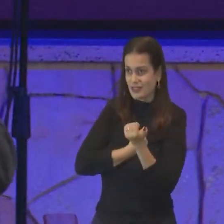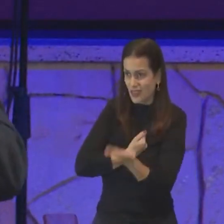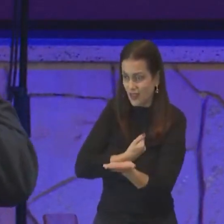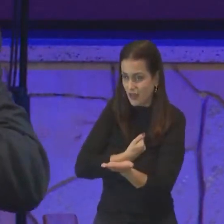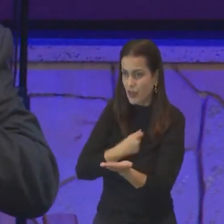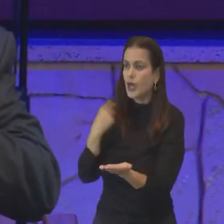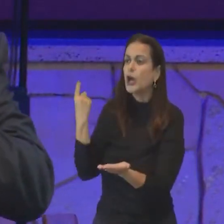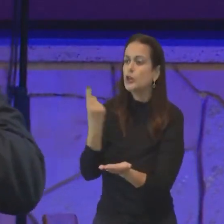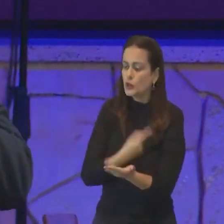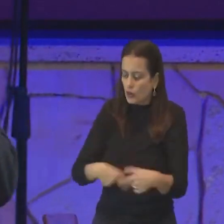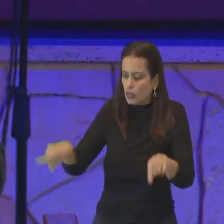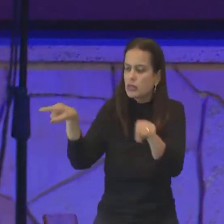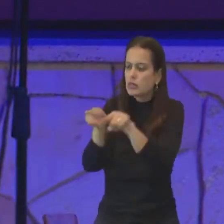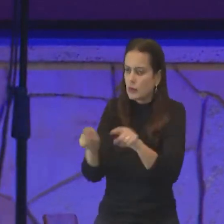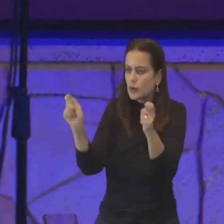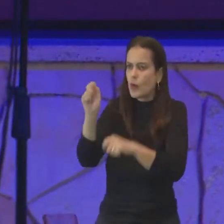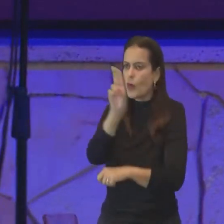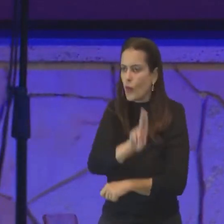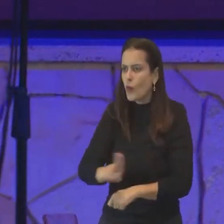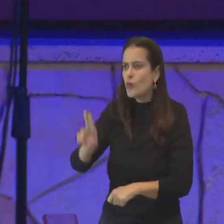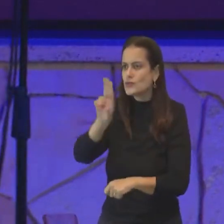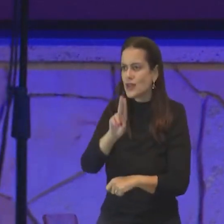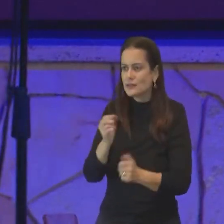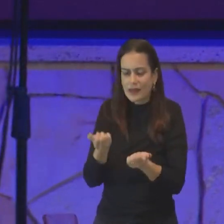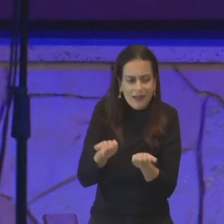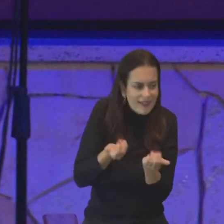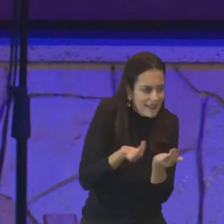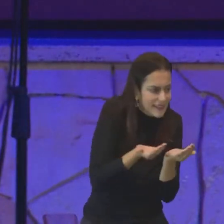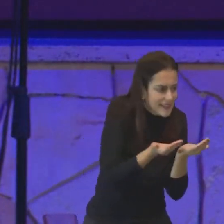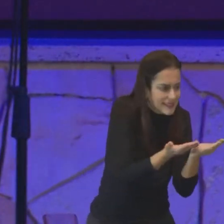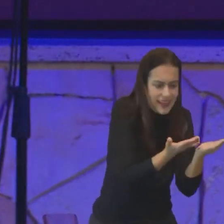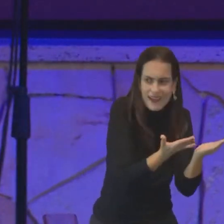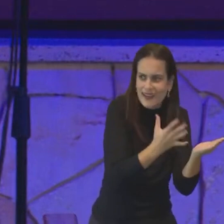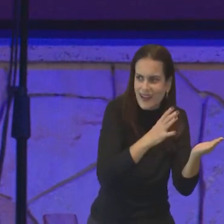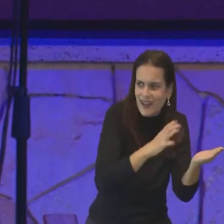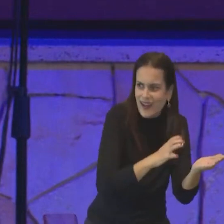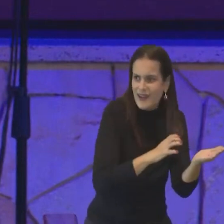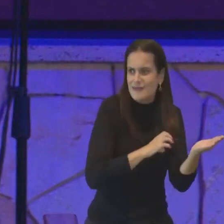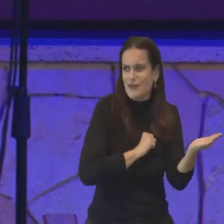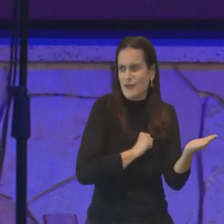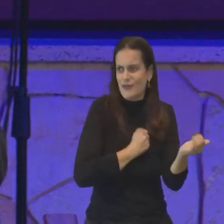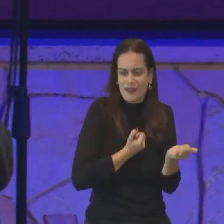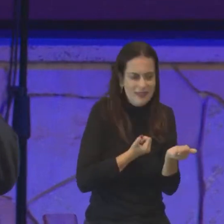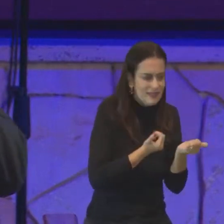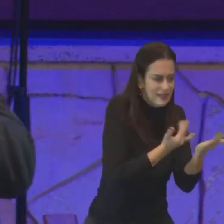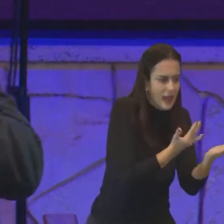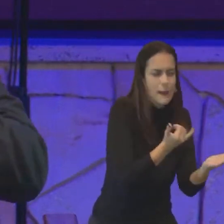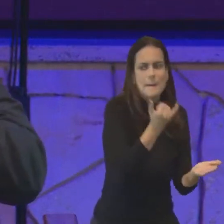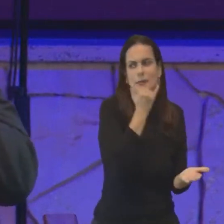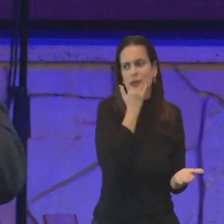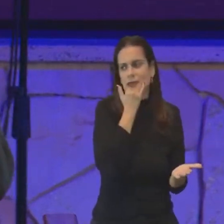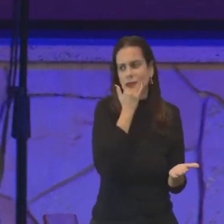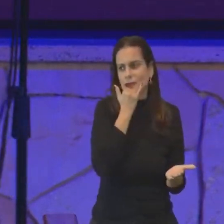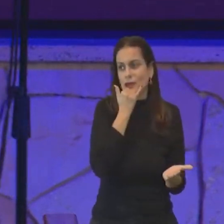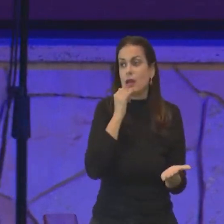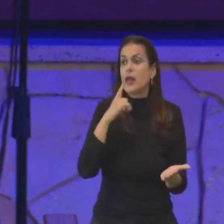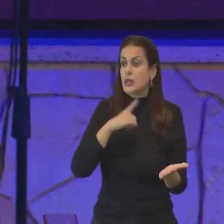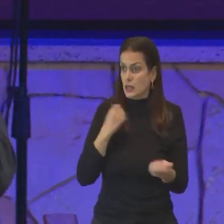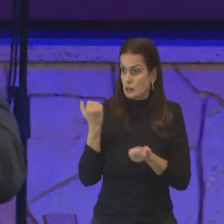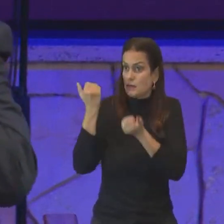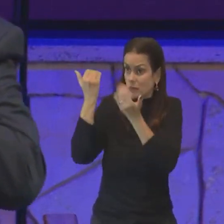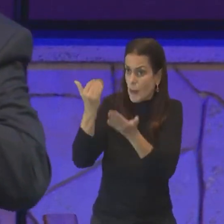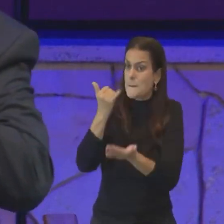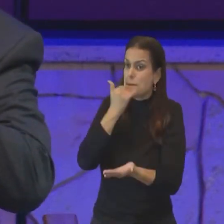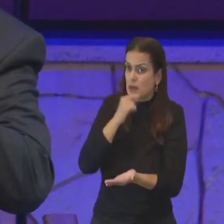sejamos instrumentos do Senhor para esta anunciação. Há perdão para você, há vida para